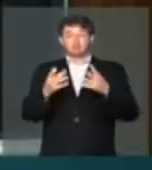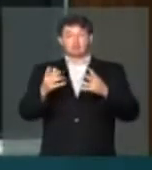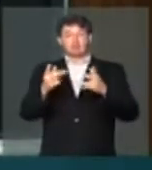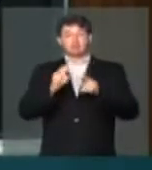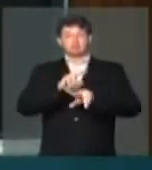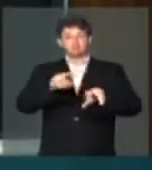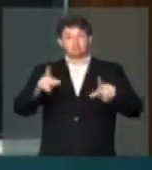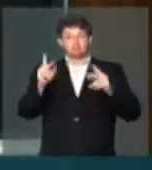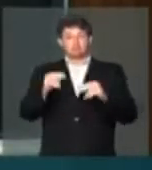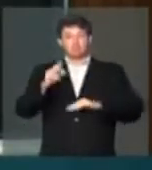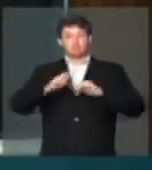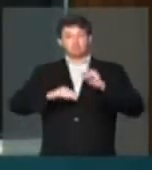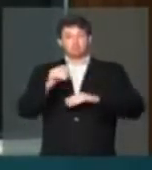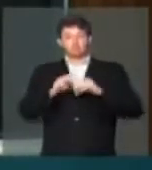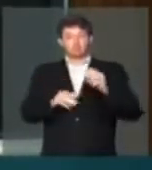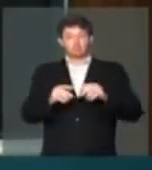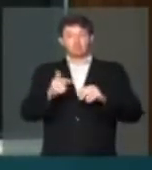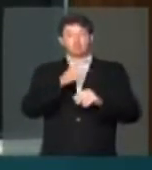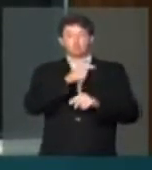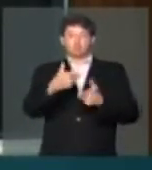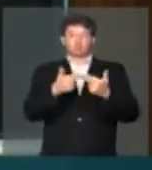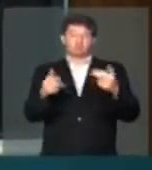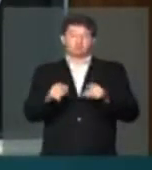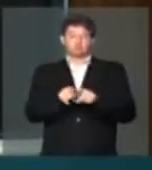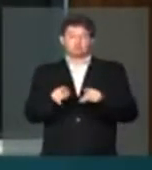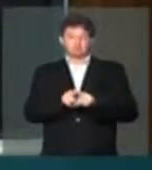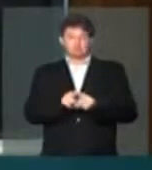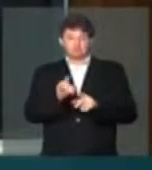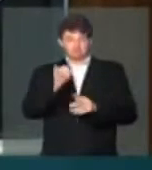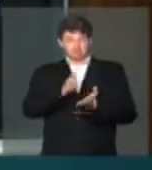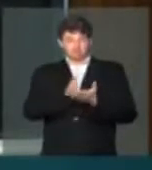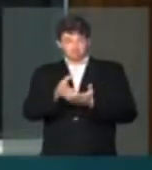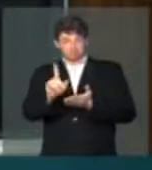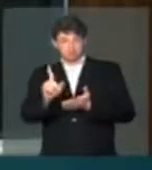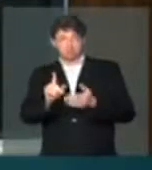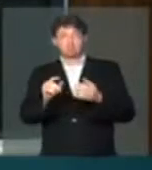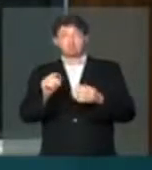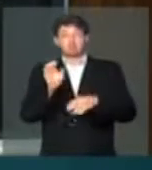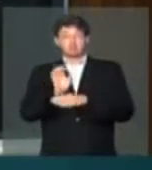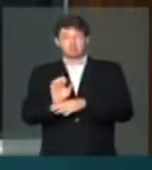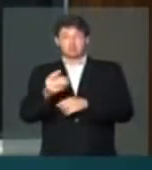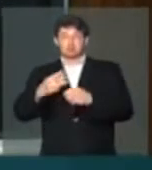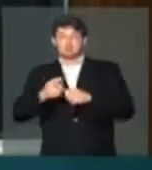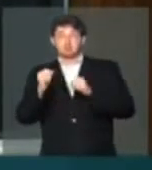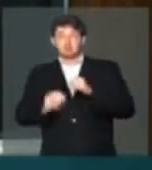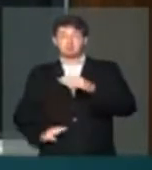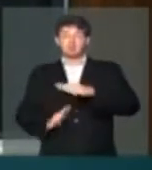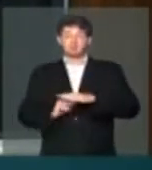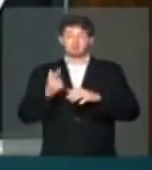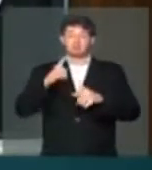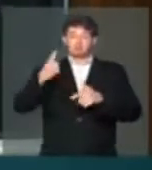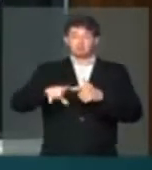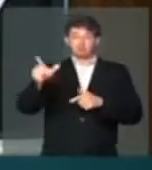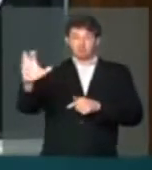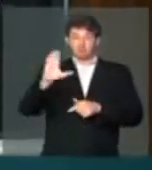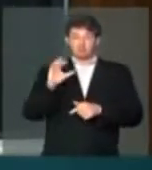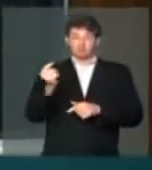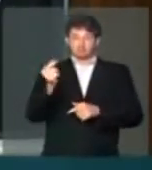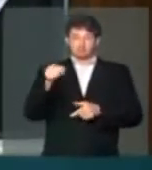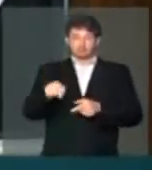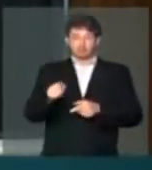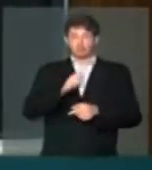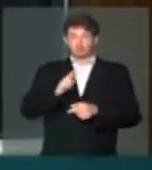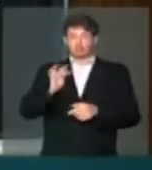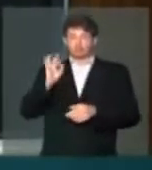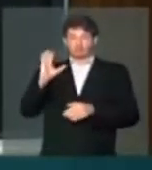como folha de pessoal e custeio, entre outras. Sem cumpri-la, estados e municípios podem sofrer restrições para o recebimento de repasse